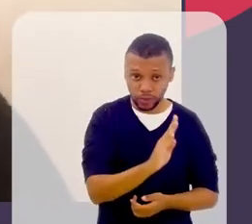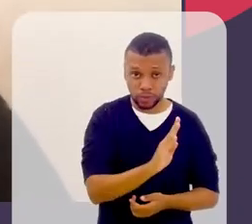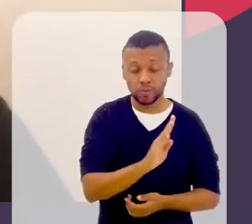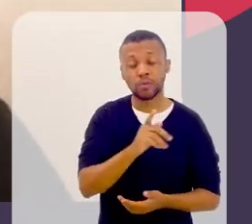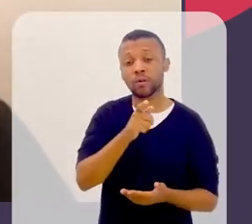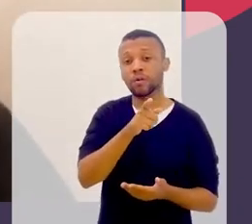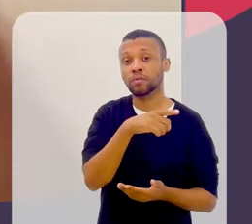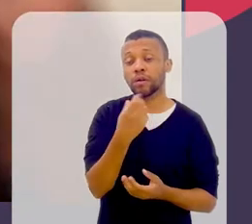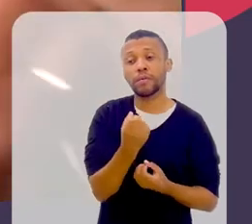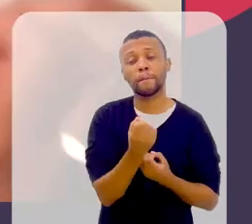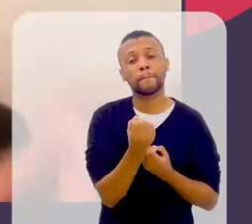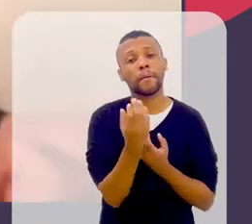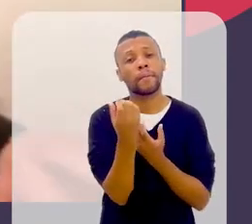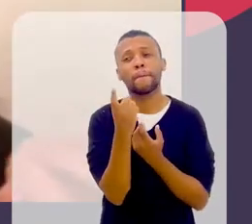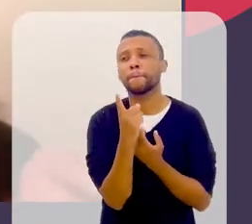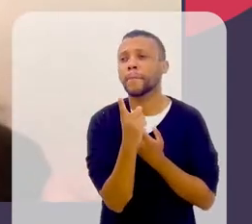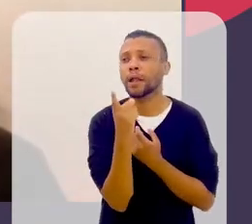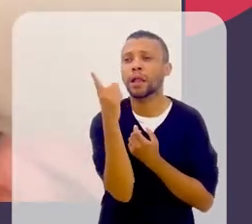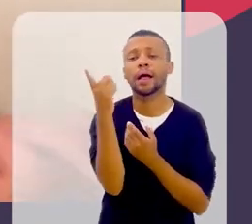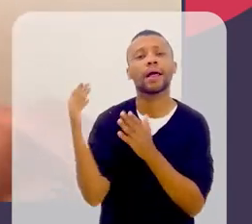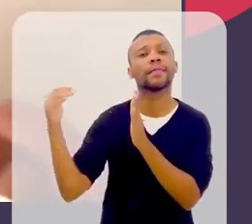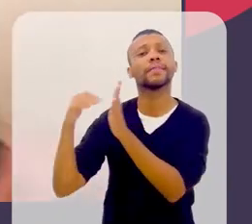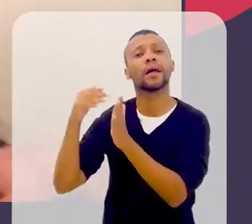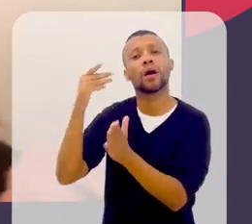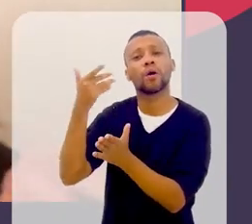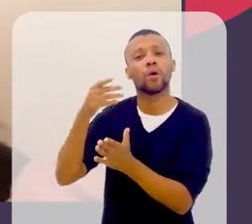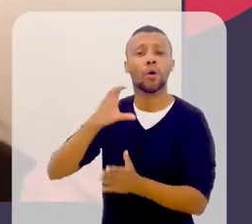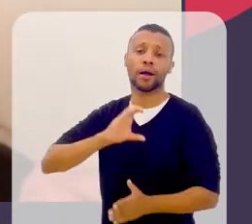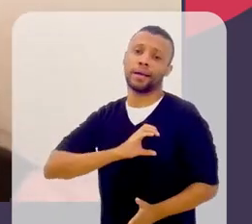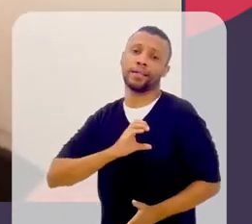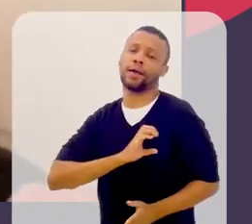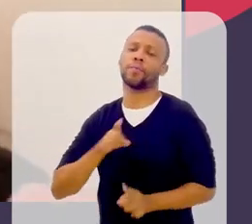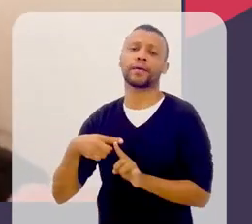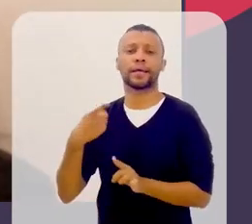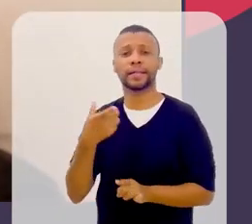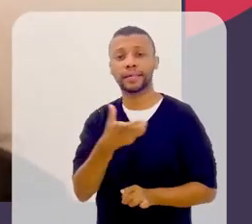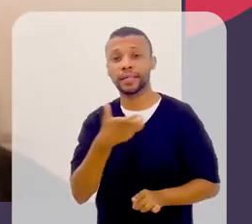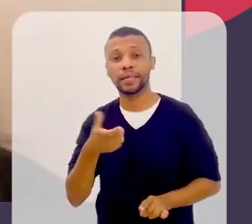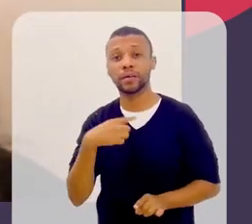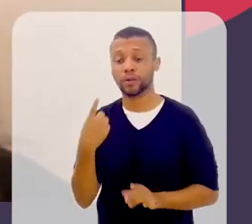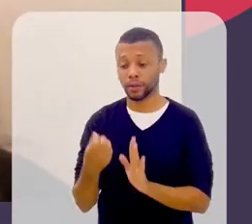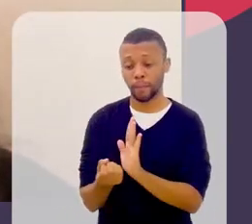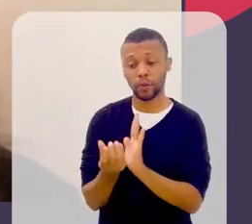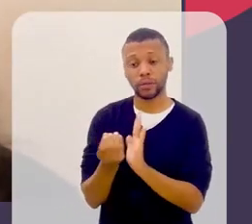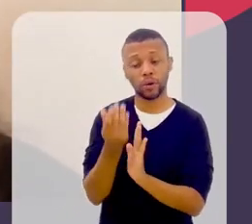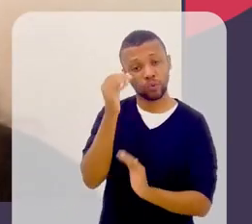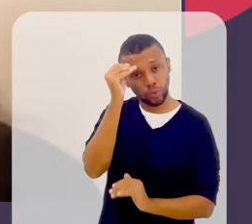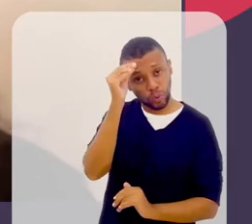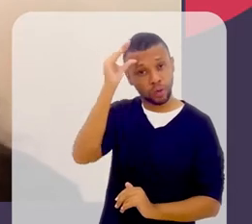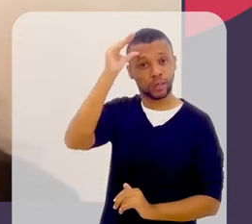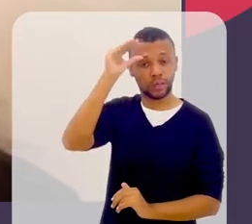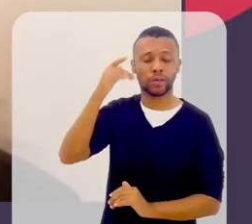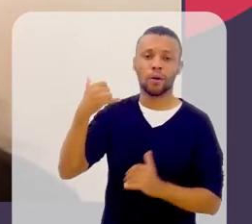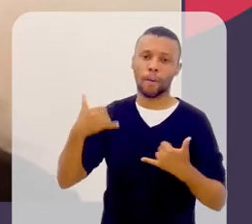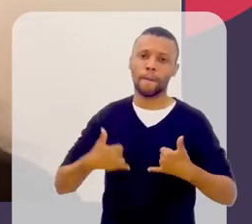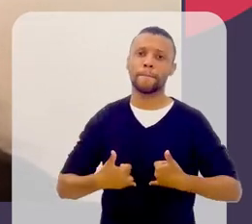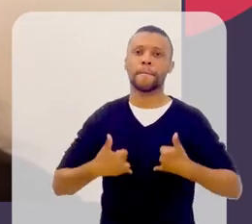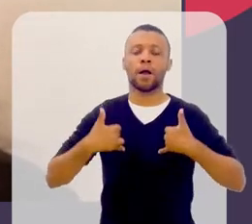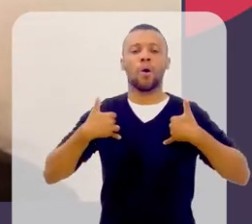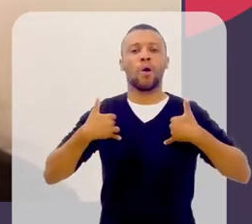Brasil, fizeram a gente ir até o Canadá porque eles queriam o nosso conhecimento. Então, isso é uma honra,